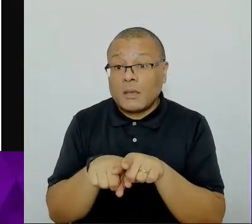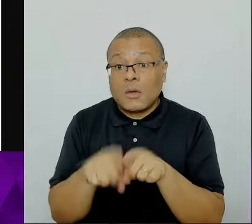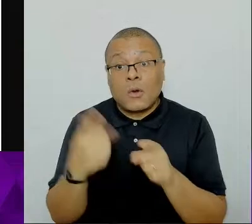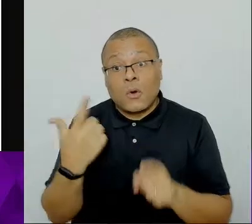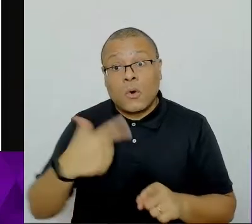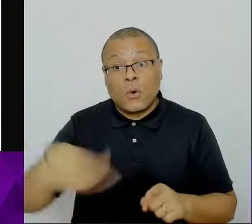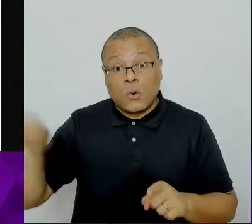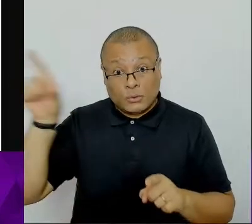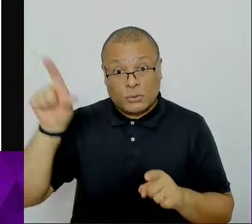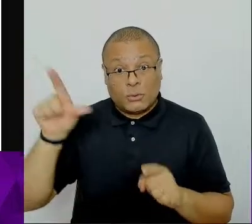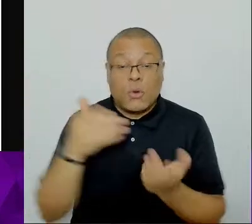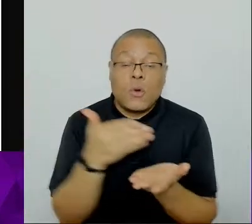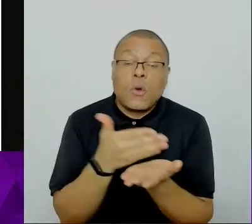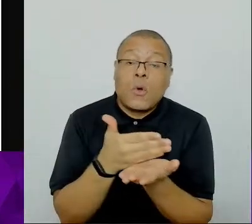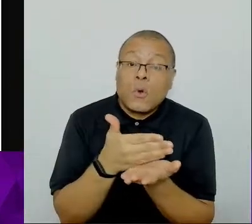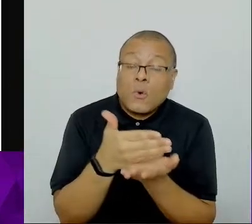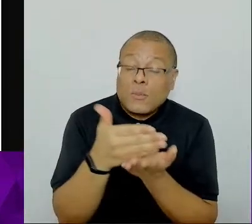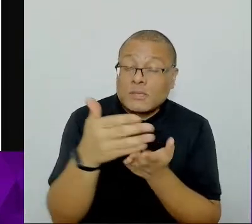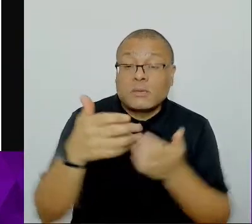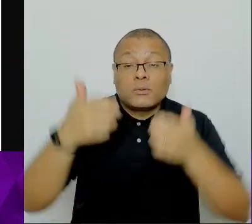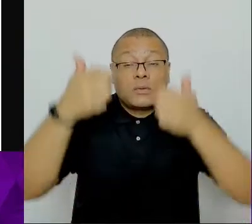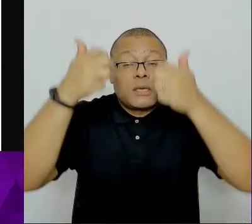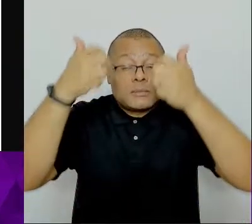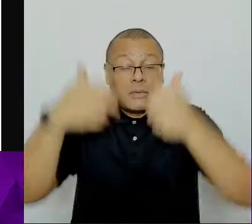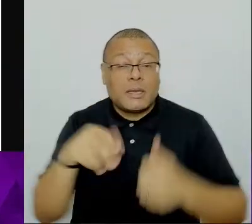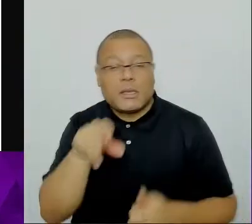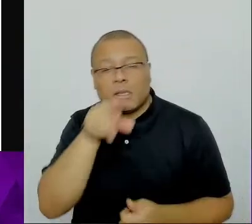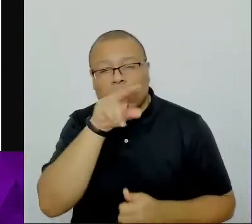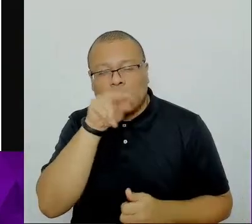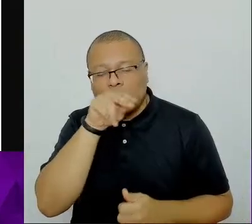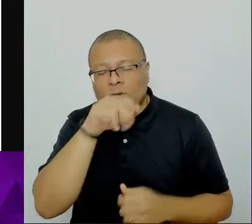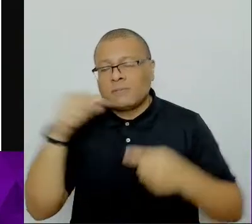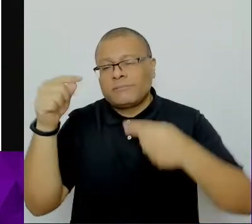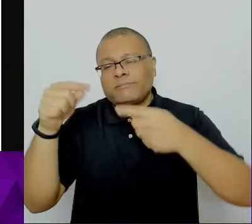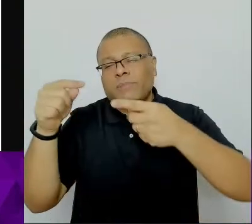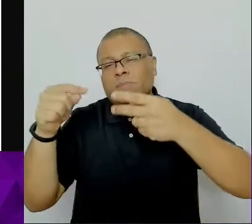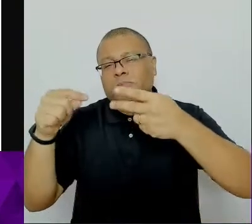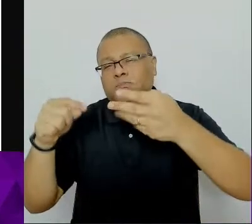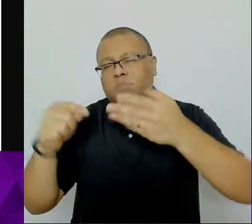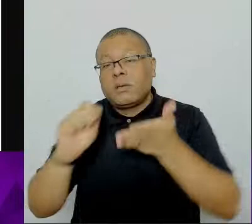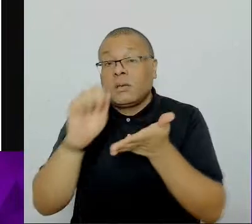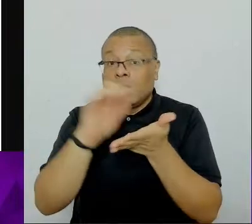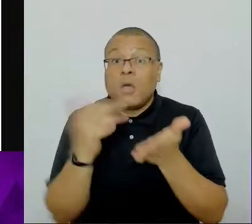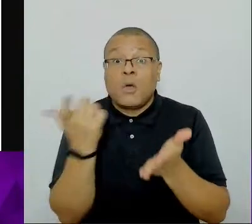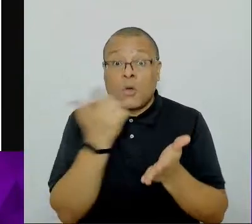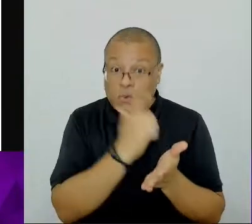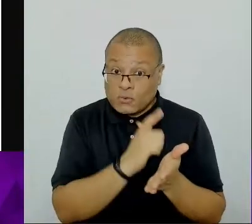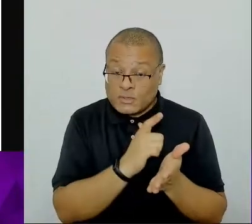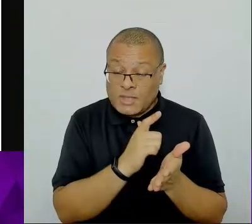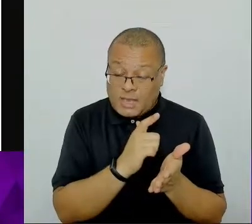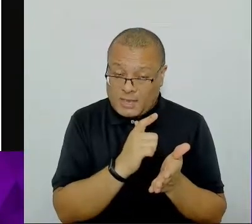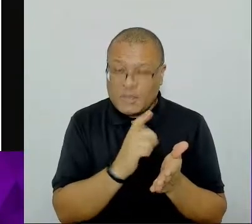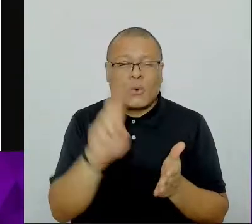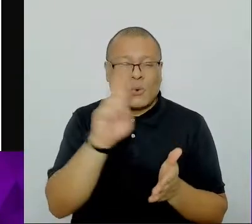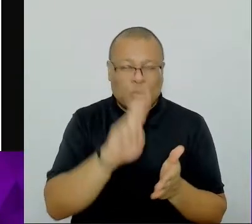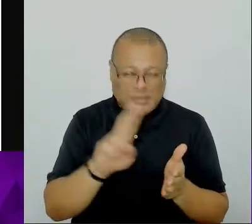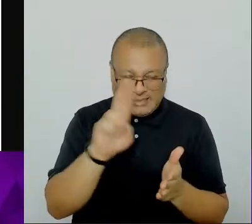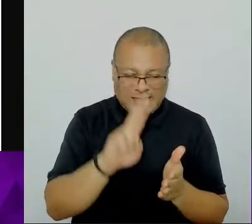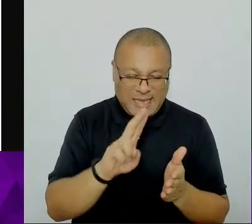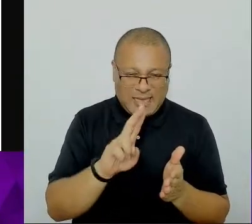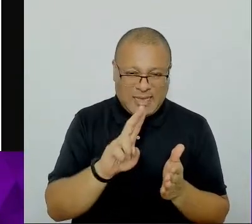a partir do que está sendo dito em voz, enfim, tem várias tarefas que a gente consegue executar na parte